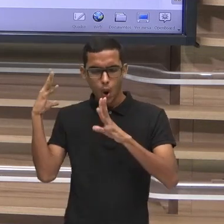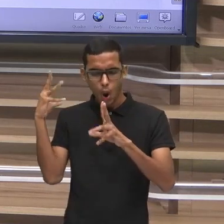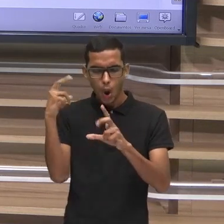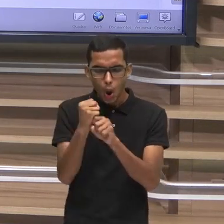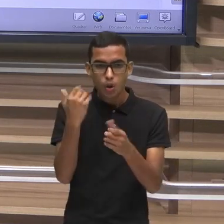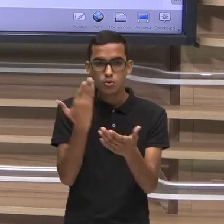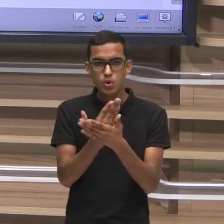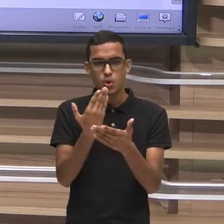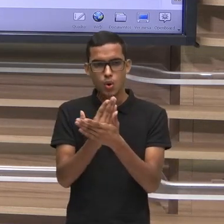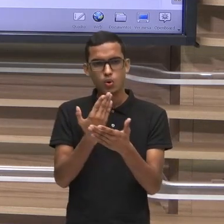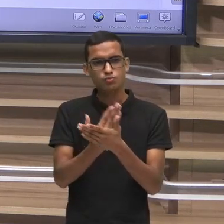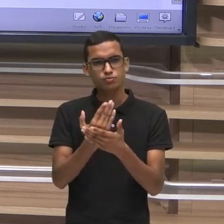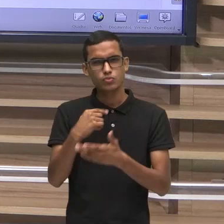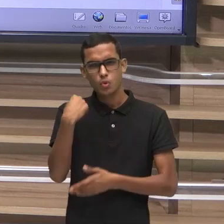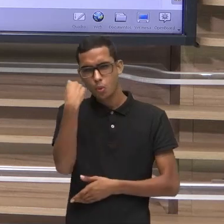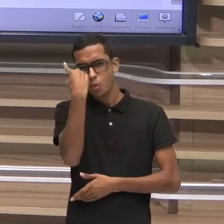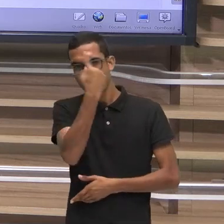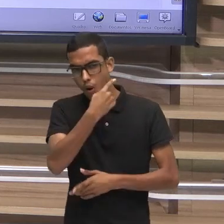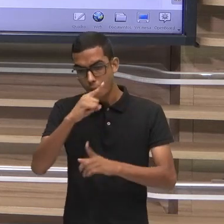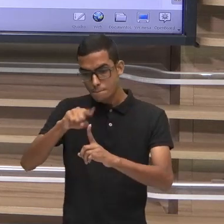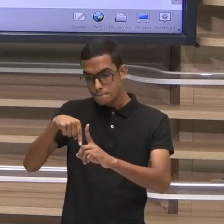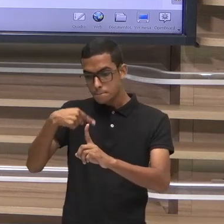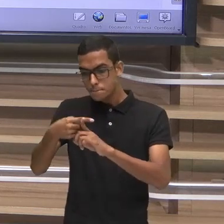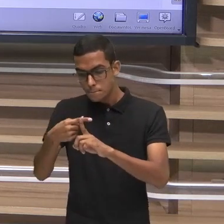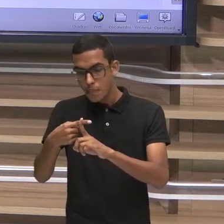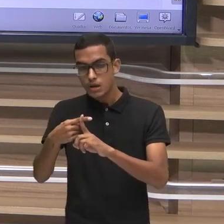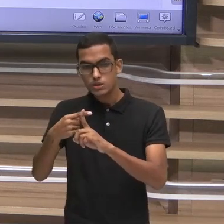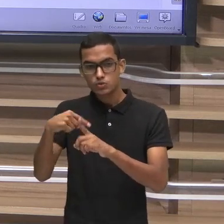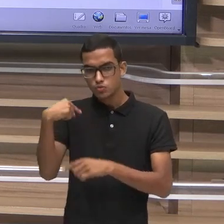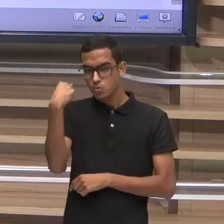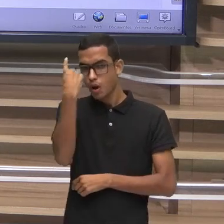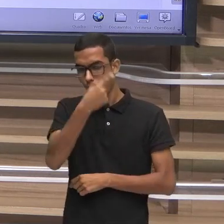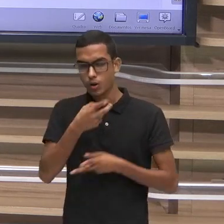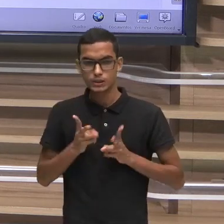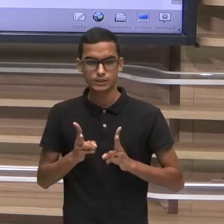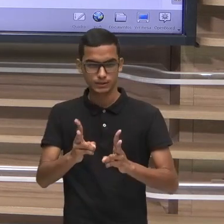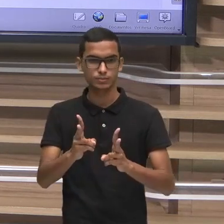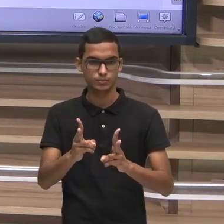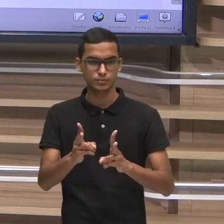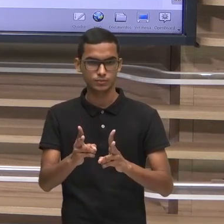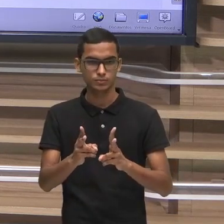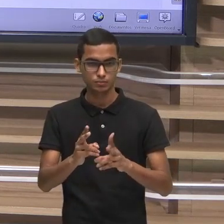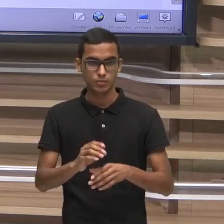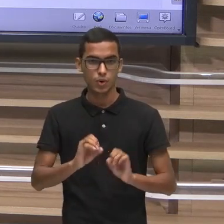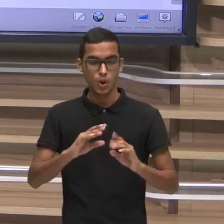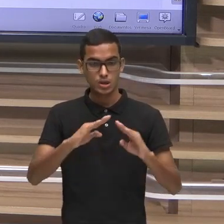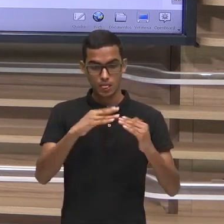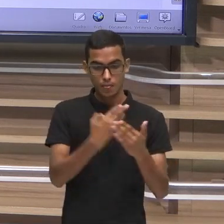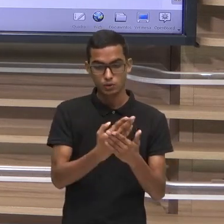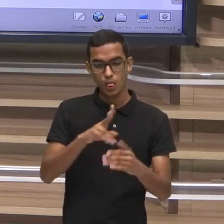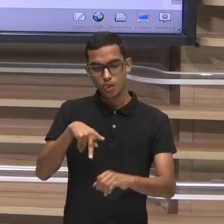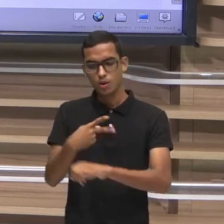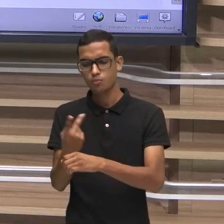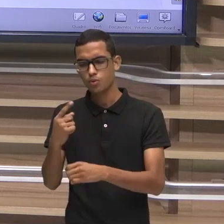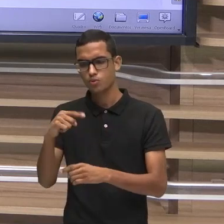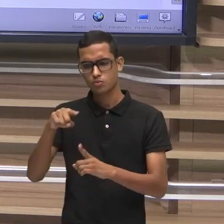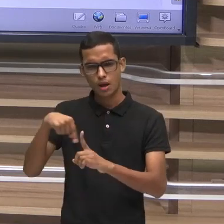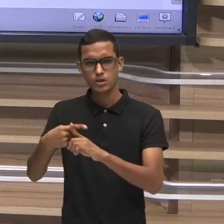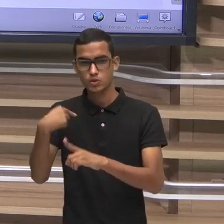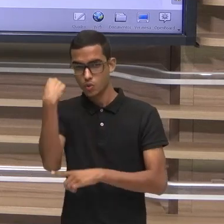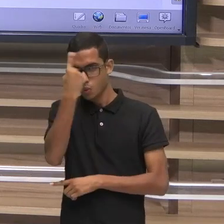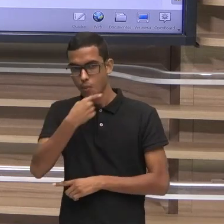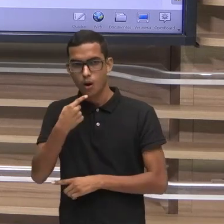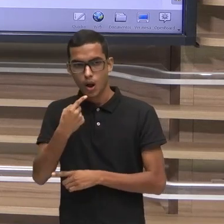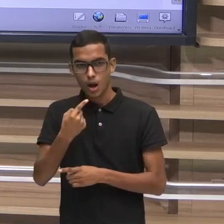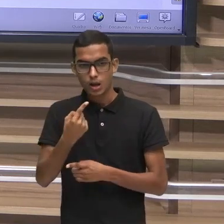1 horinha a mais, depois de todo o tempo que vocês têm na escola. Isso vai fazer toda a diferença na hora de um concurso, na